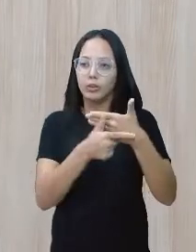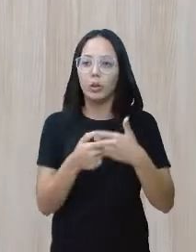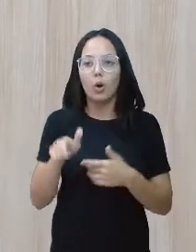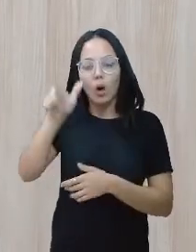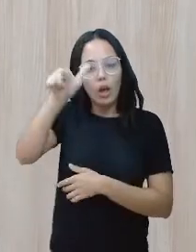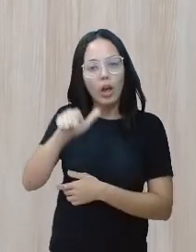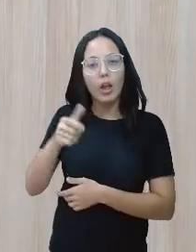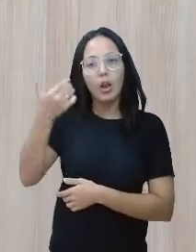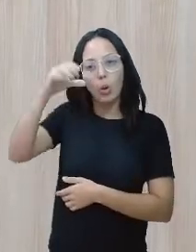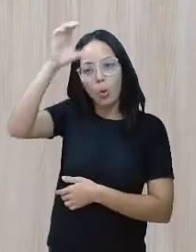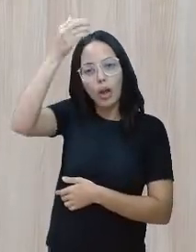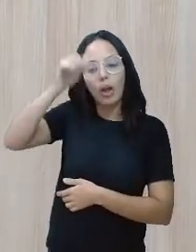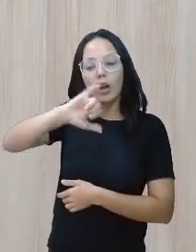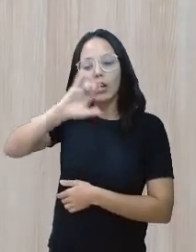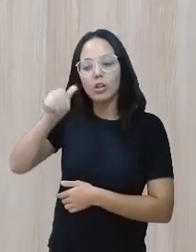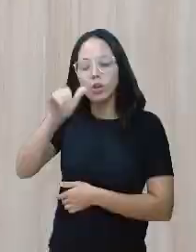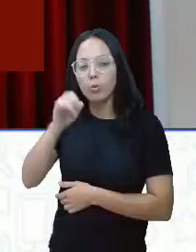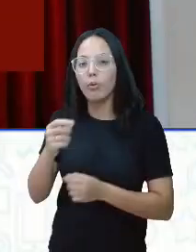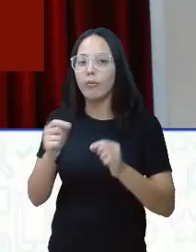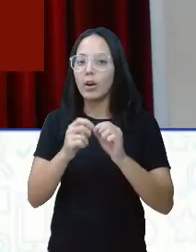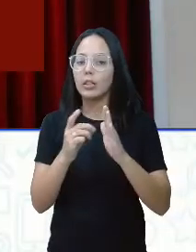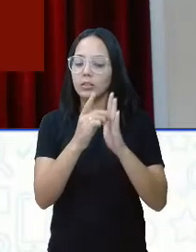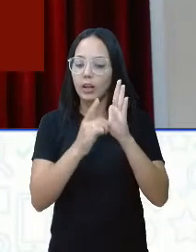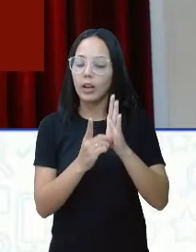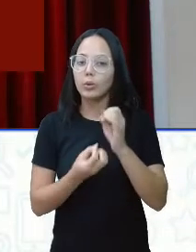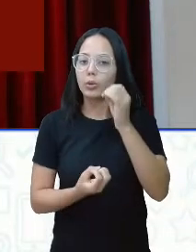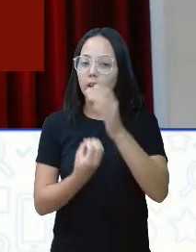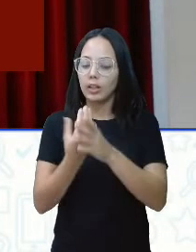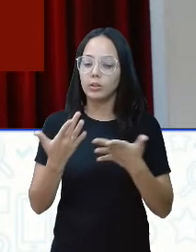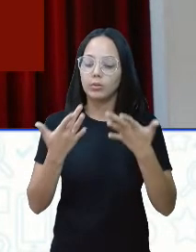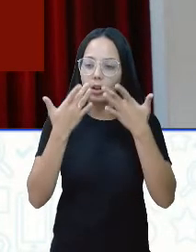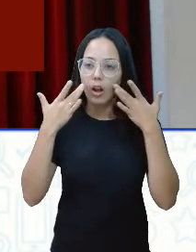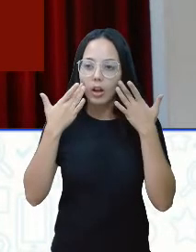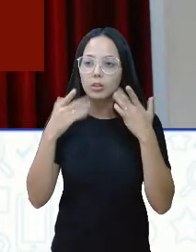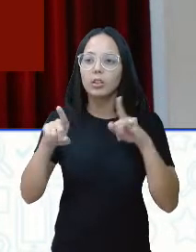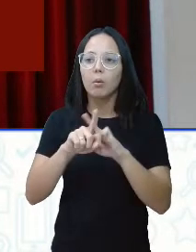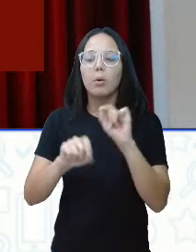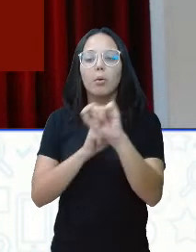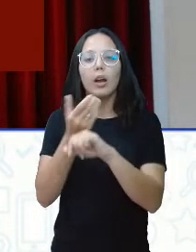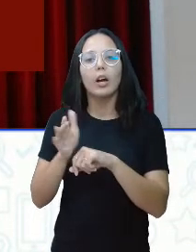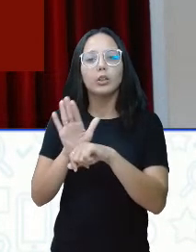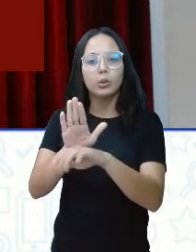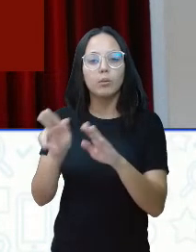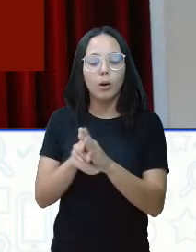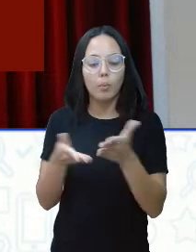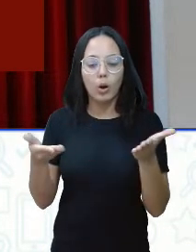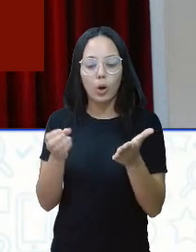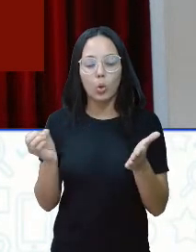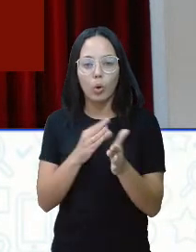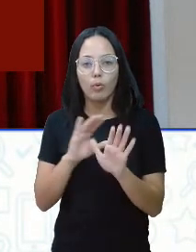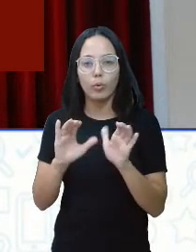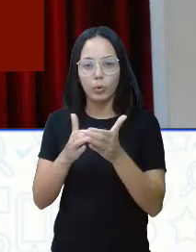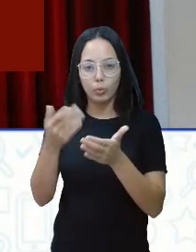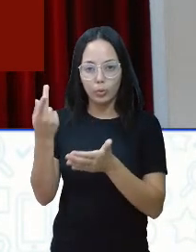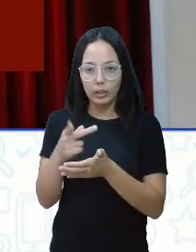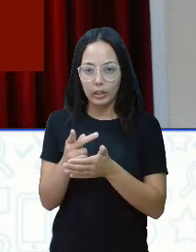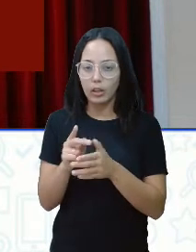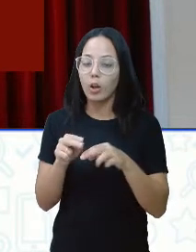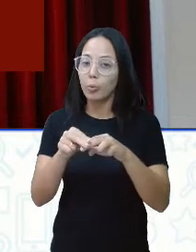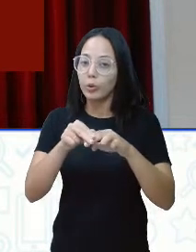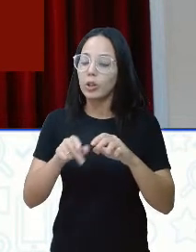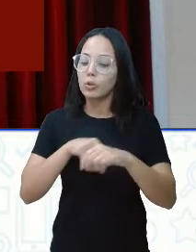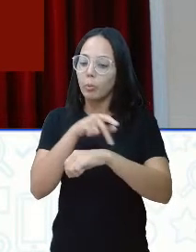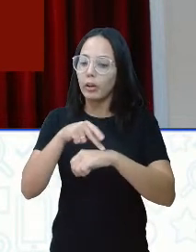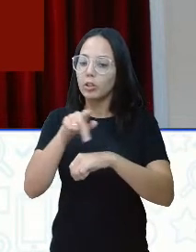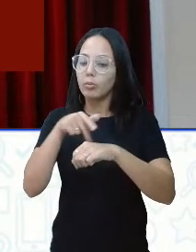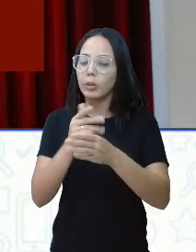João VI faz então um decreto que estabelece a criação de teatros que atendam às demandas da nova classe que aqui se instalava. Assim, o país